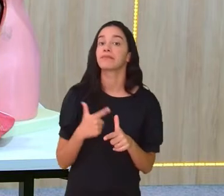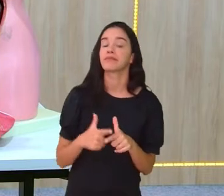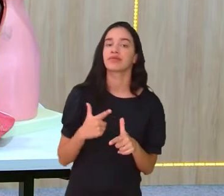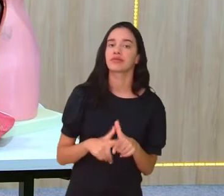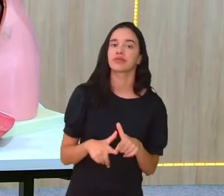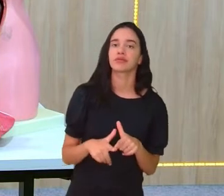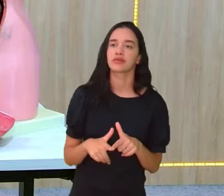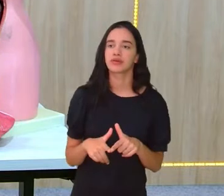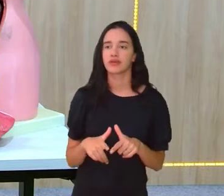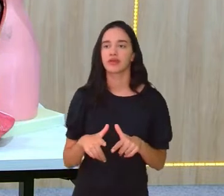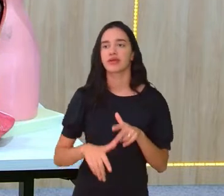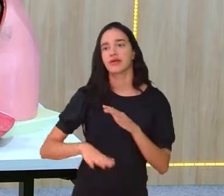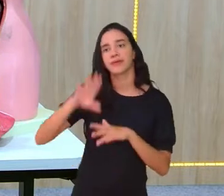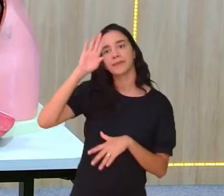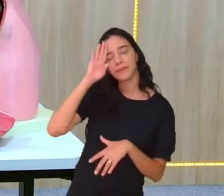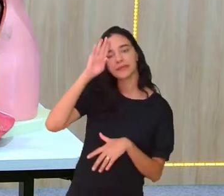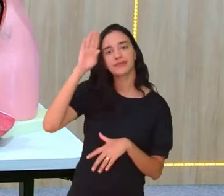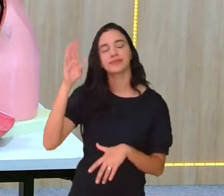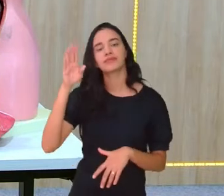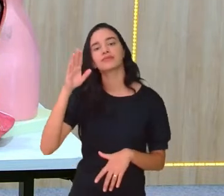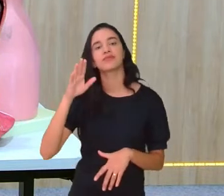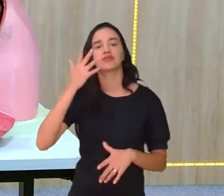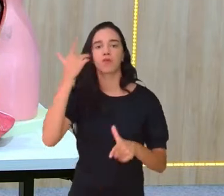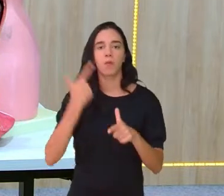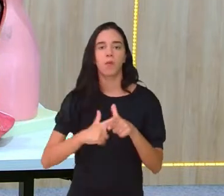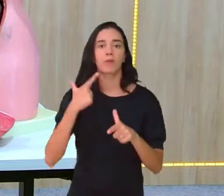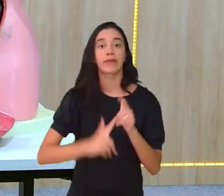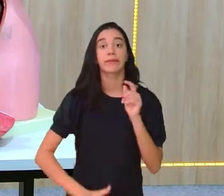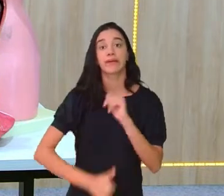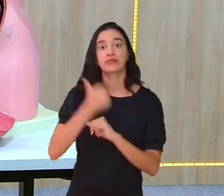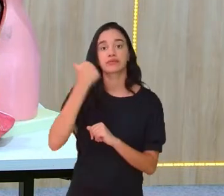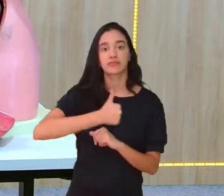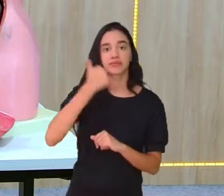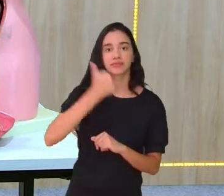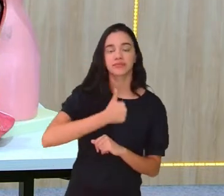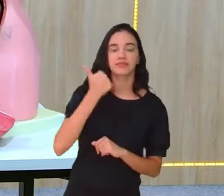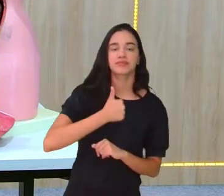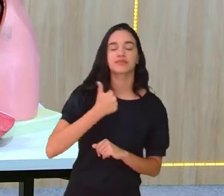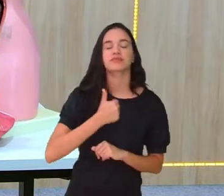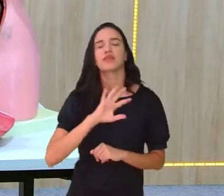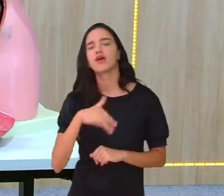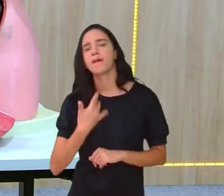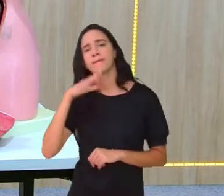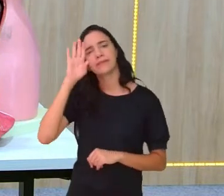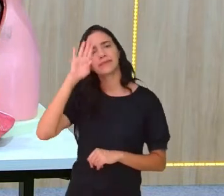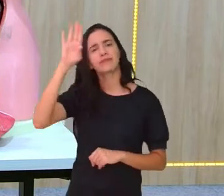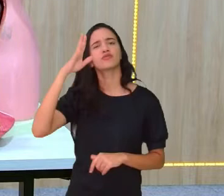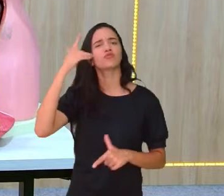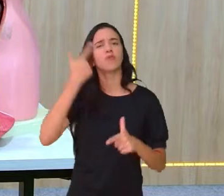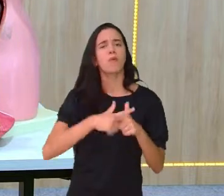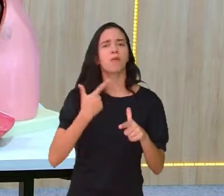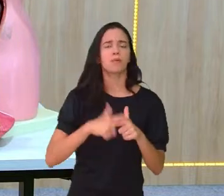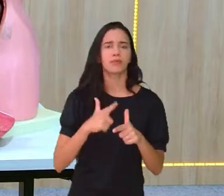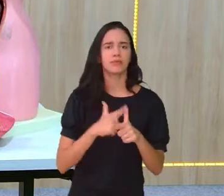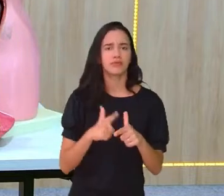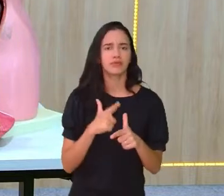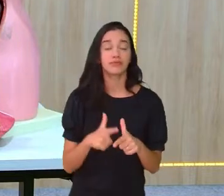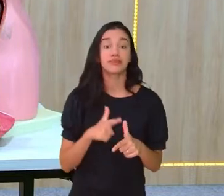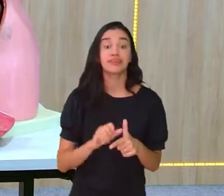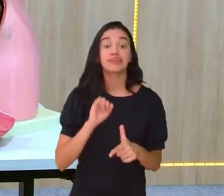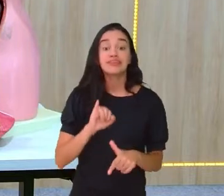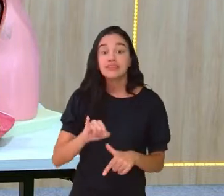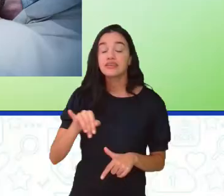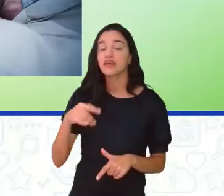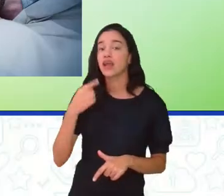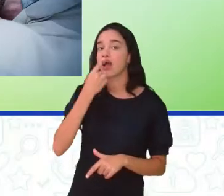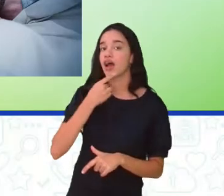Então, aqui eu trouxe os principais problemas, não é? Primeiro, né, quais são os principais problemas que a gente deve ter, né, se respirarmos